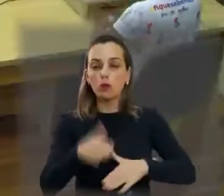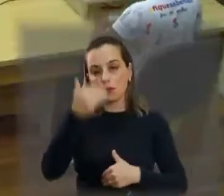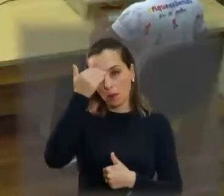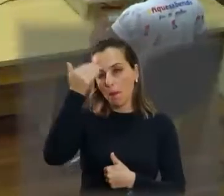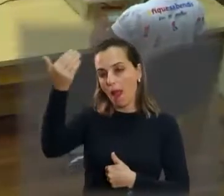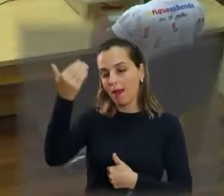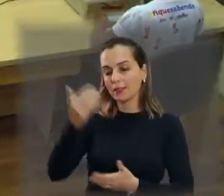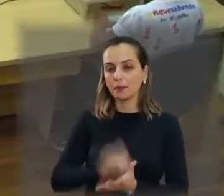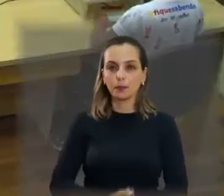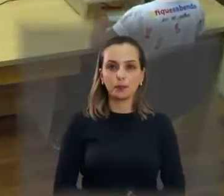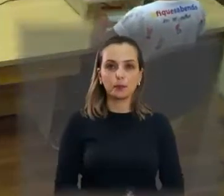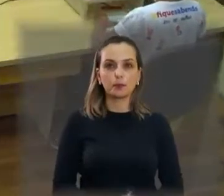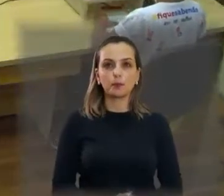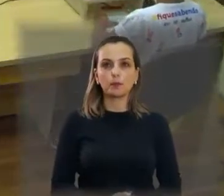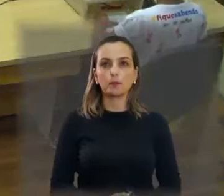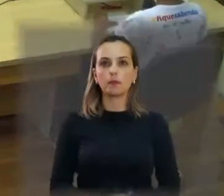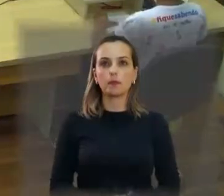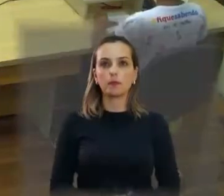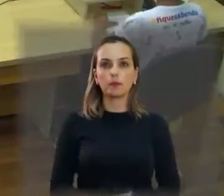presença.